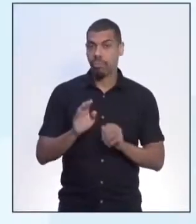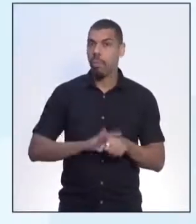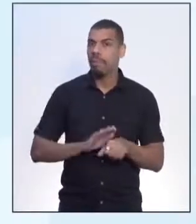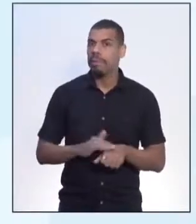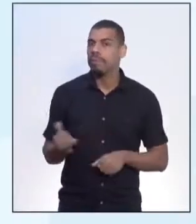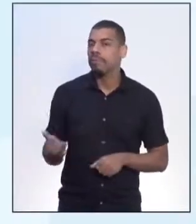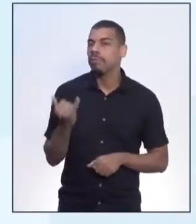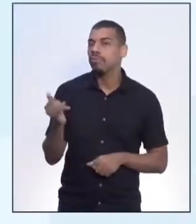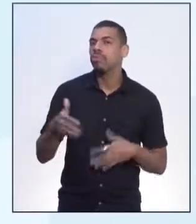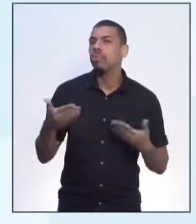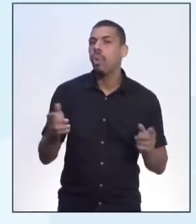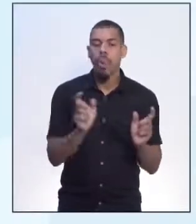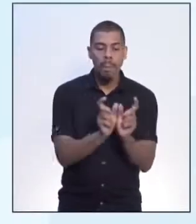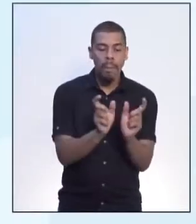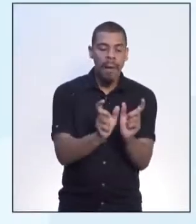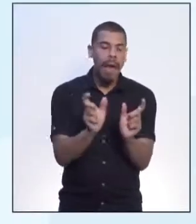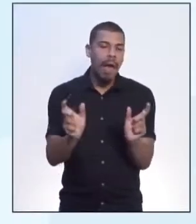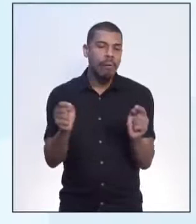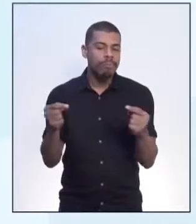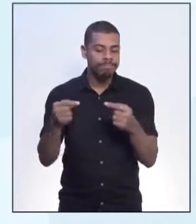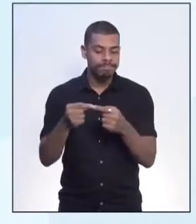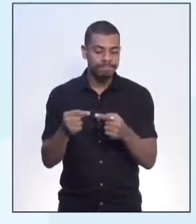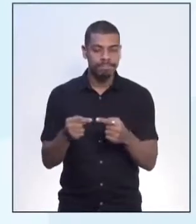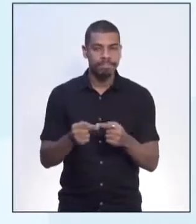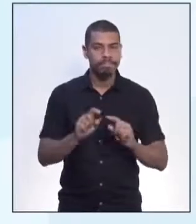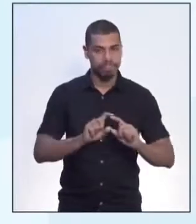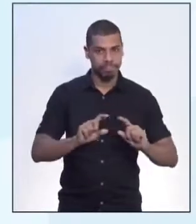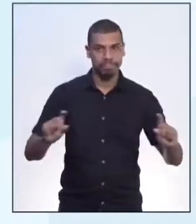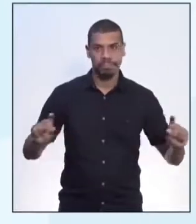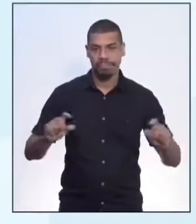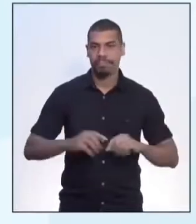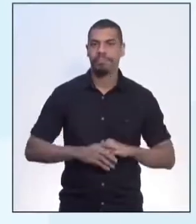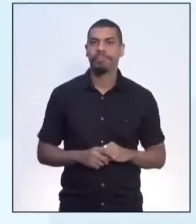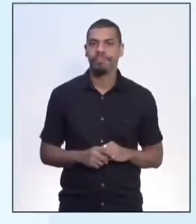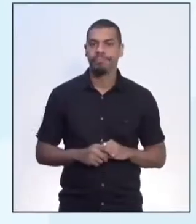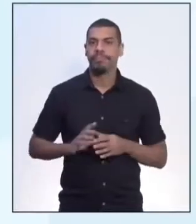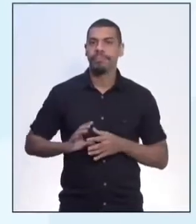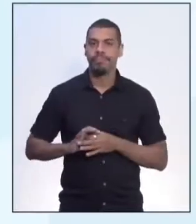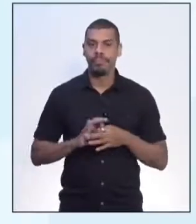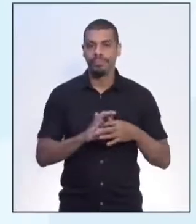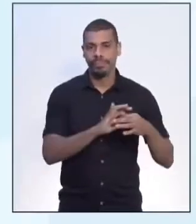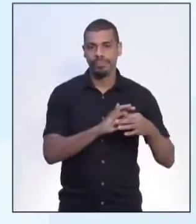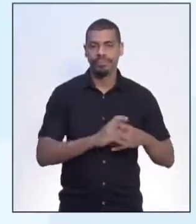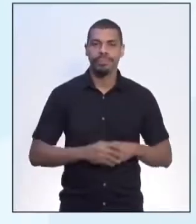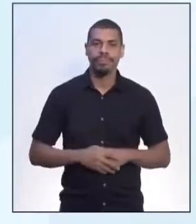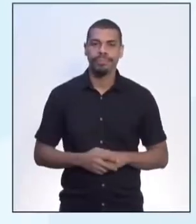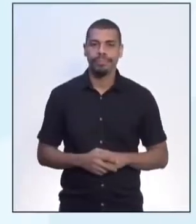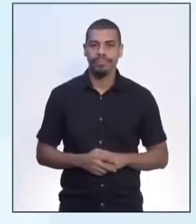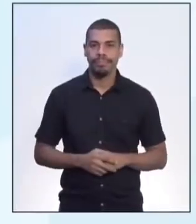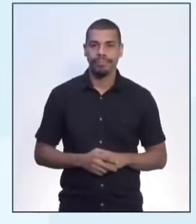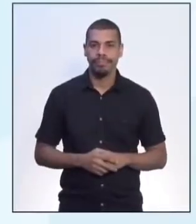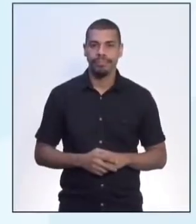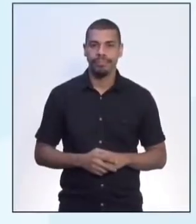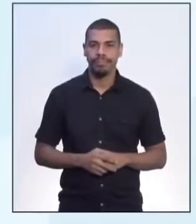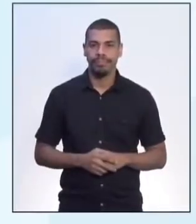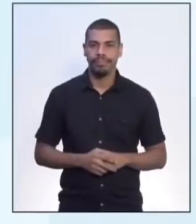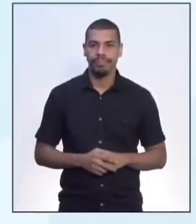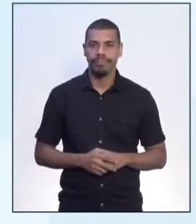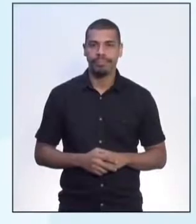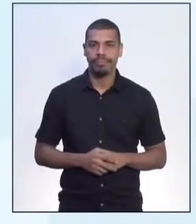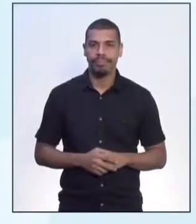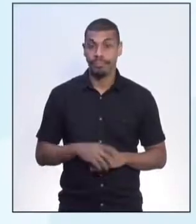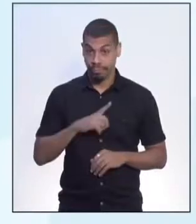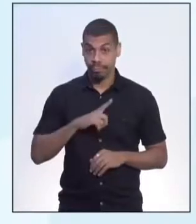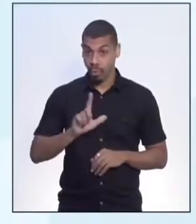saber qual é o link words que cai bem ali naquela situação, naquele contexto, ok? Temos mais aí